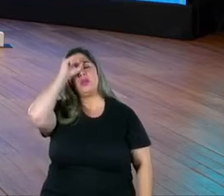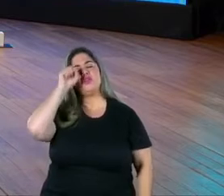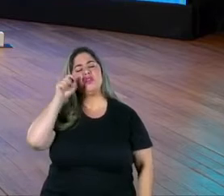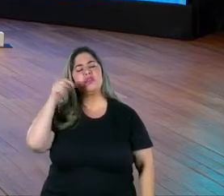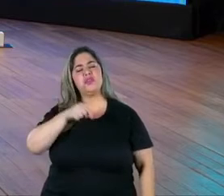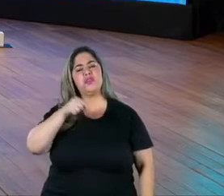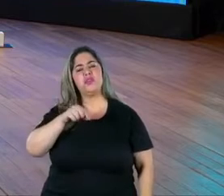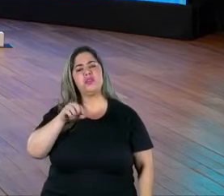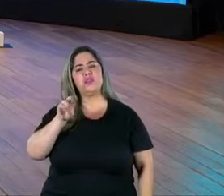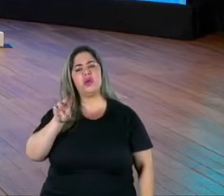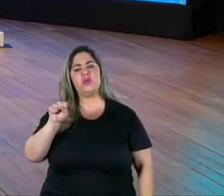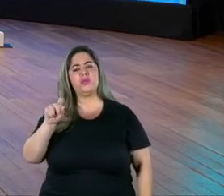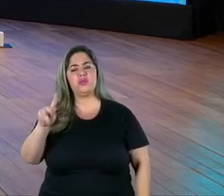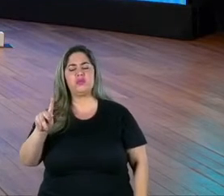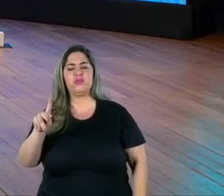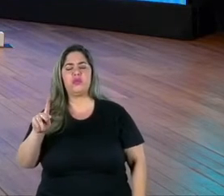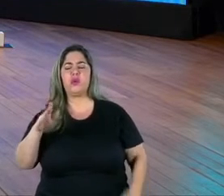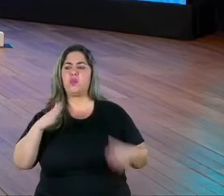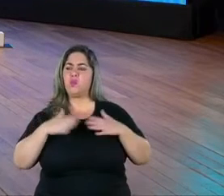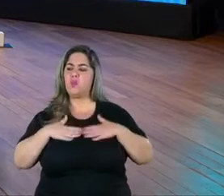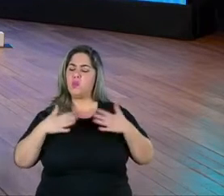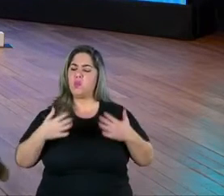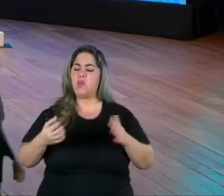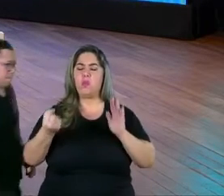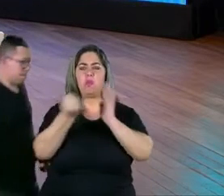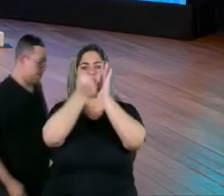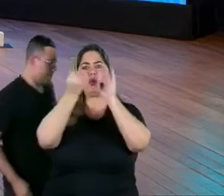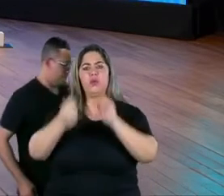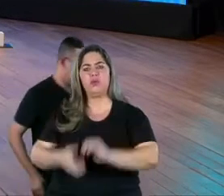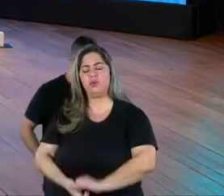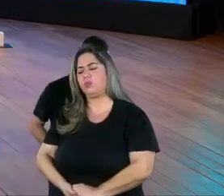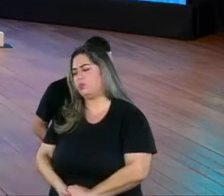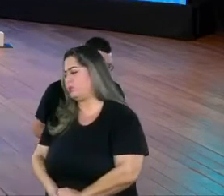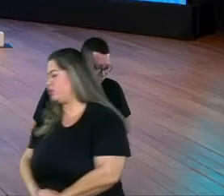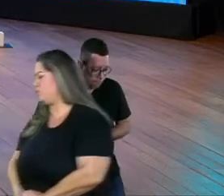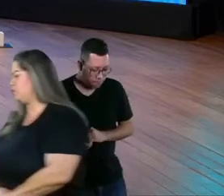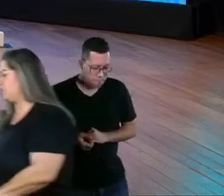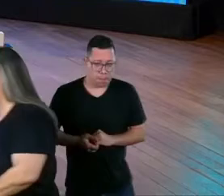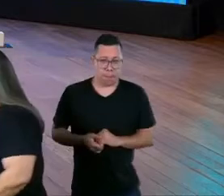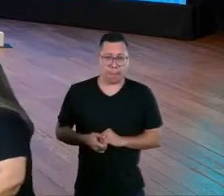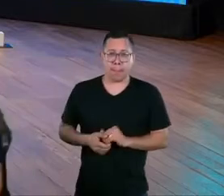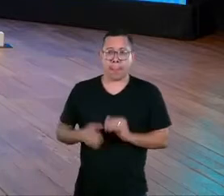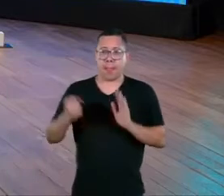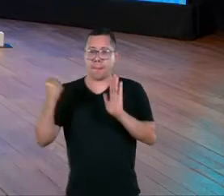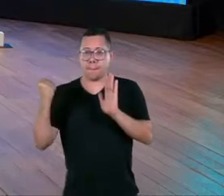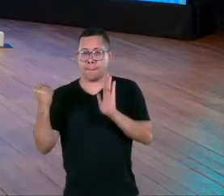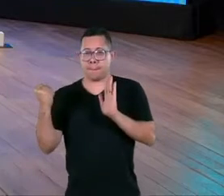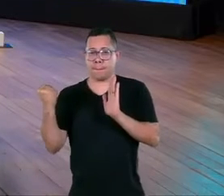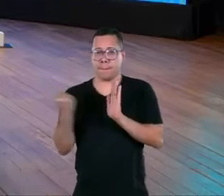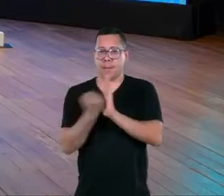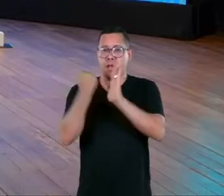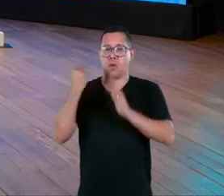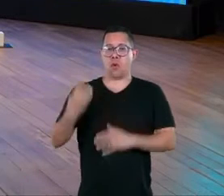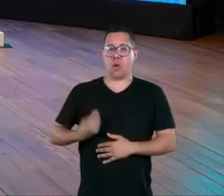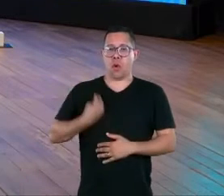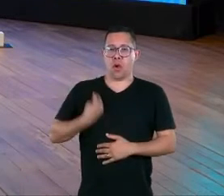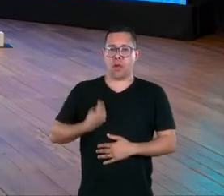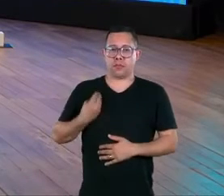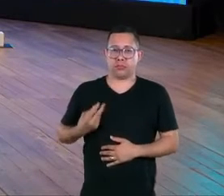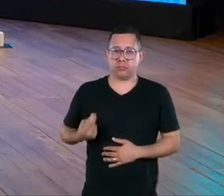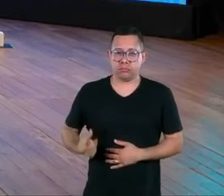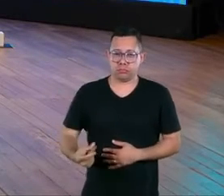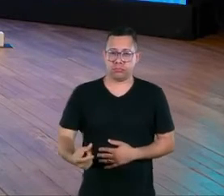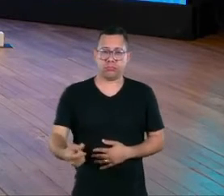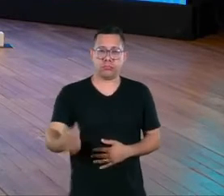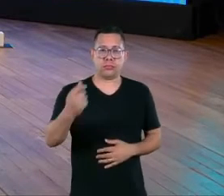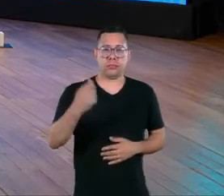surpreso. Isso marcou a minha mente para sempre. A inquietante e tensional passagem do tempo, assim